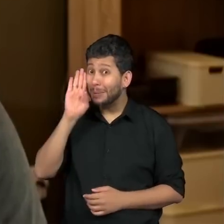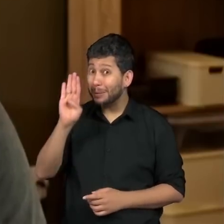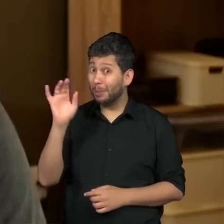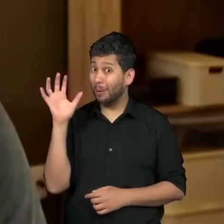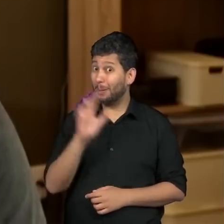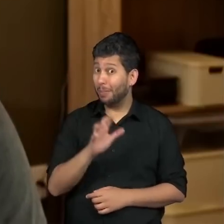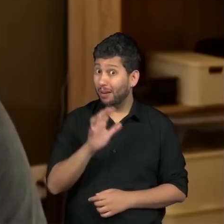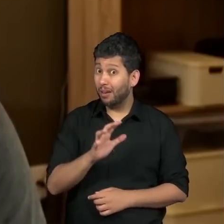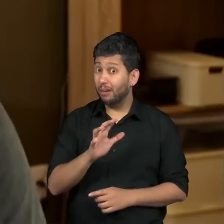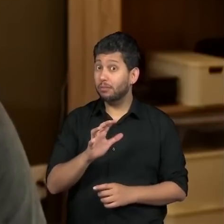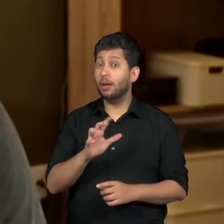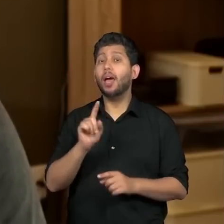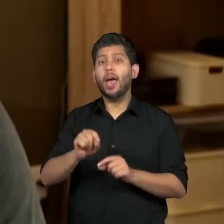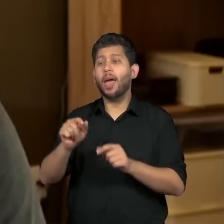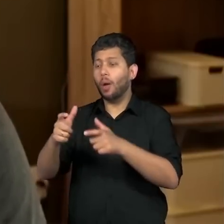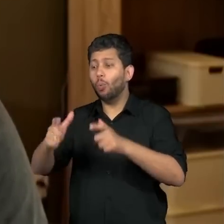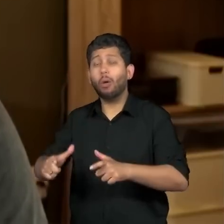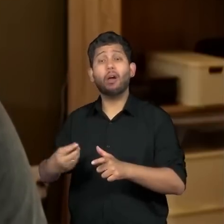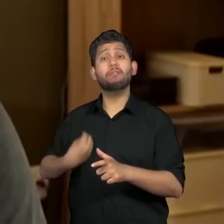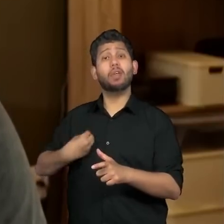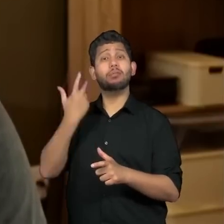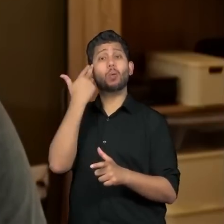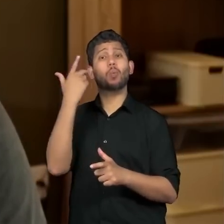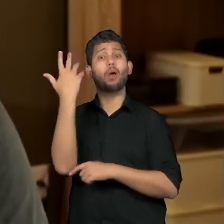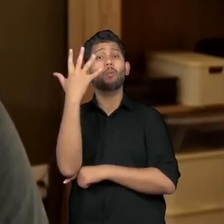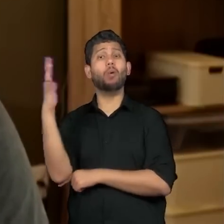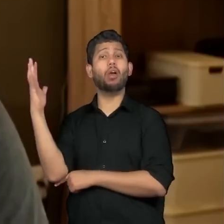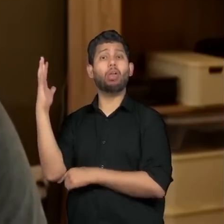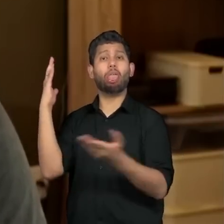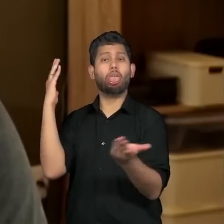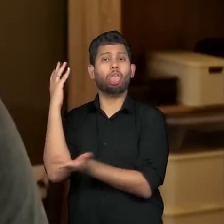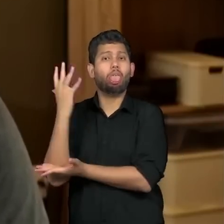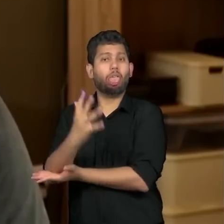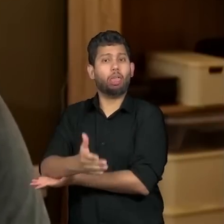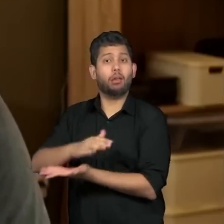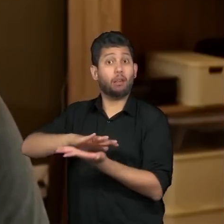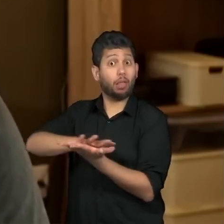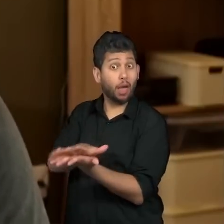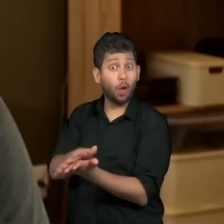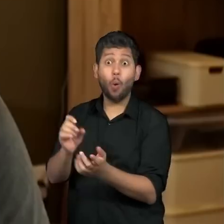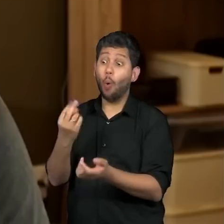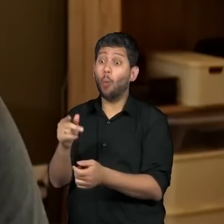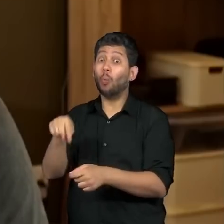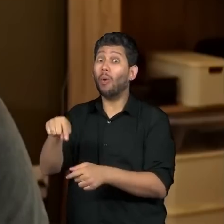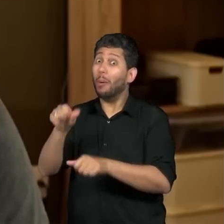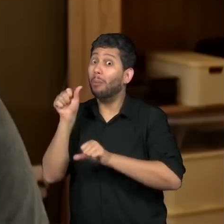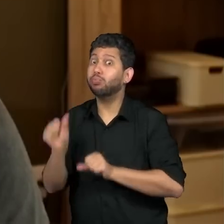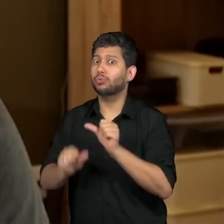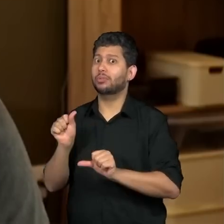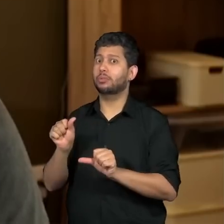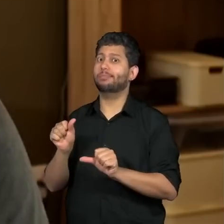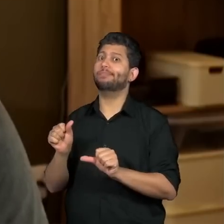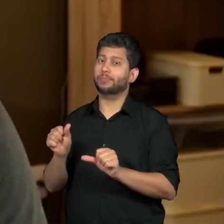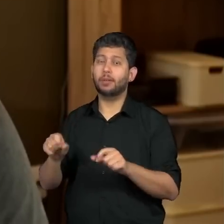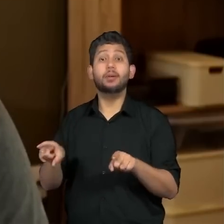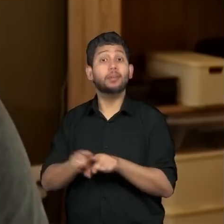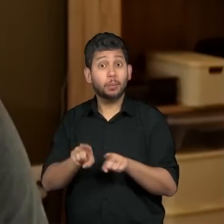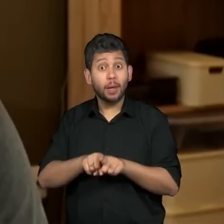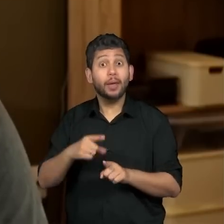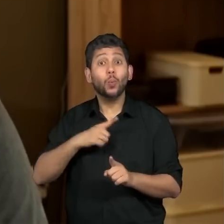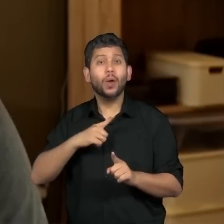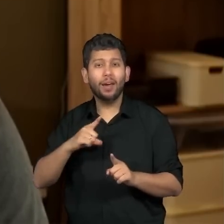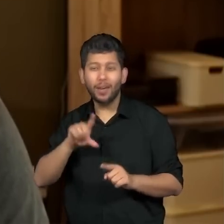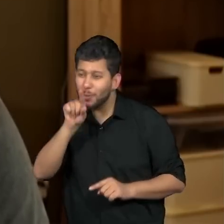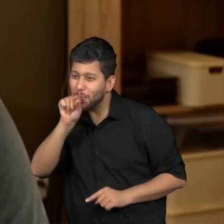a destruição do hábitat natural, destruição das florestas ou descaracterização das florestas. Também temos o tráfico de